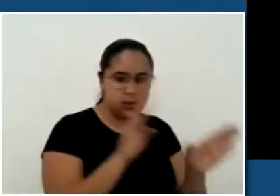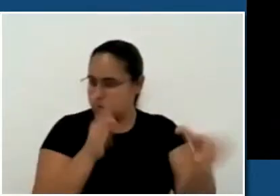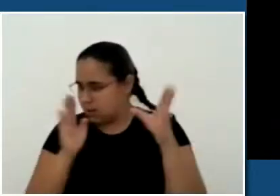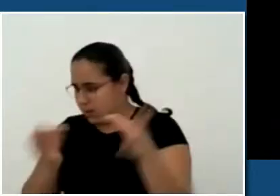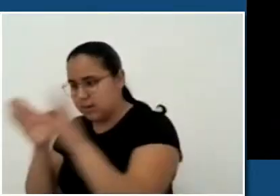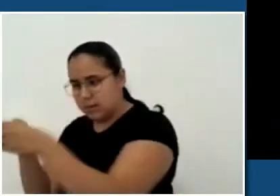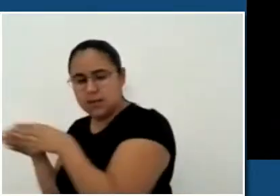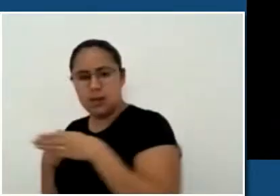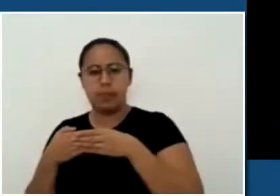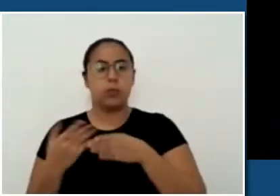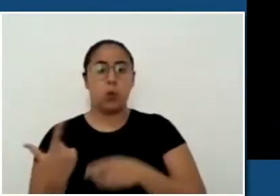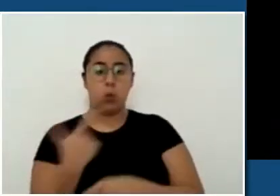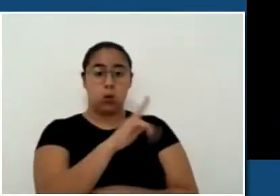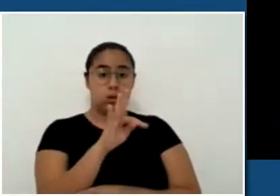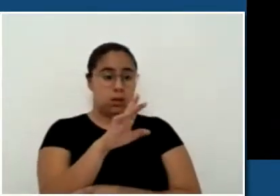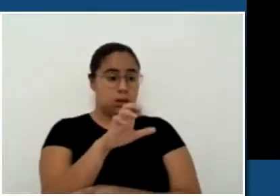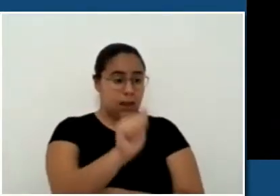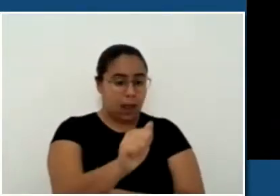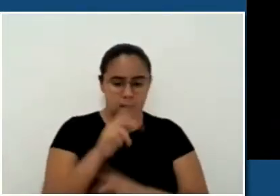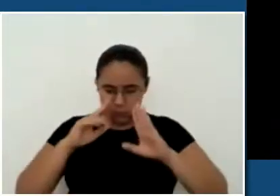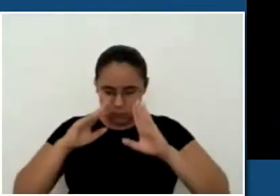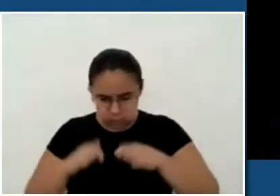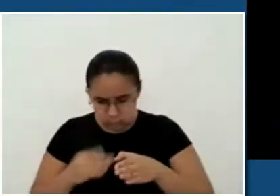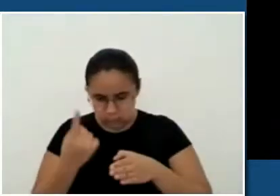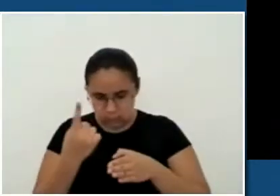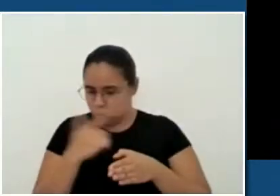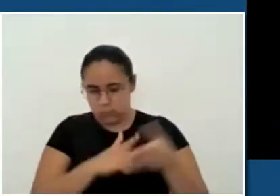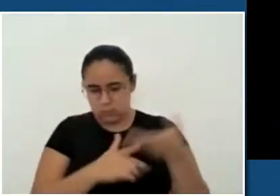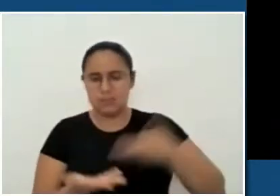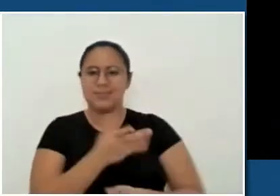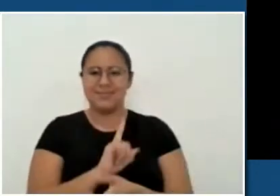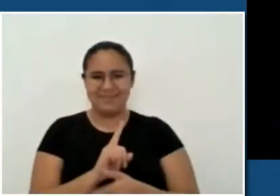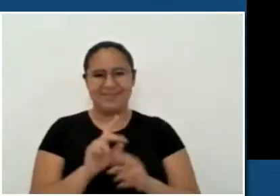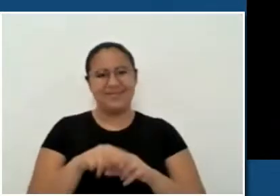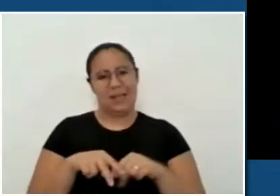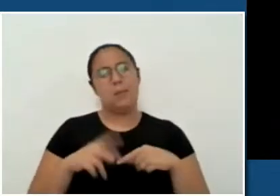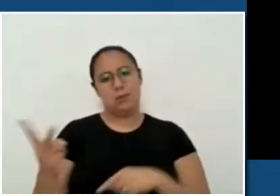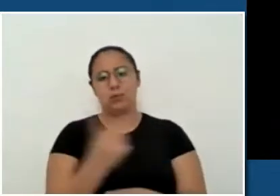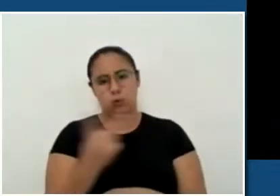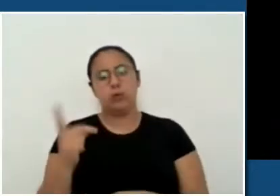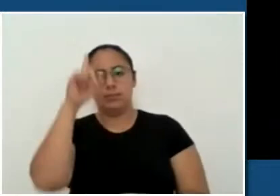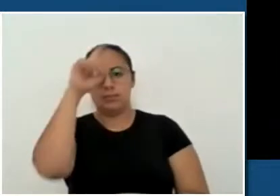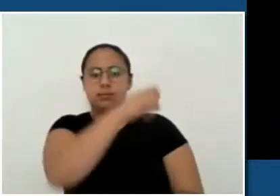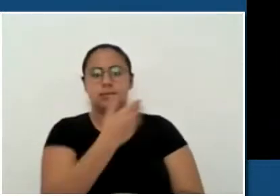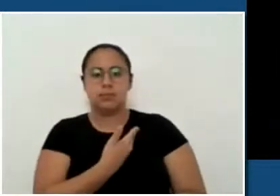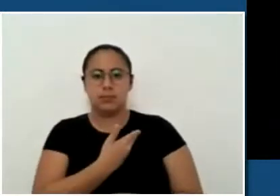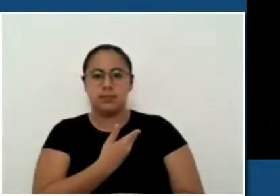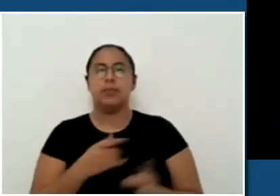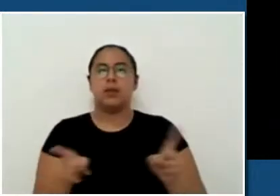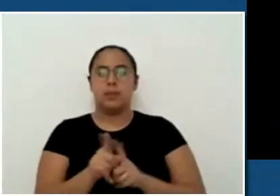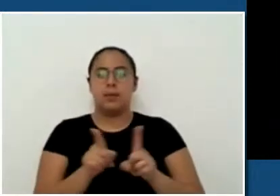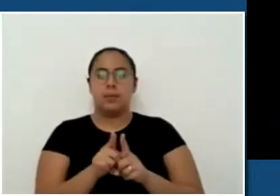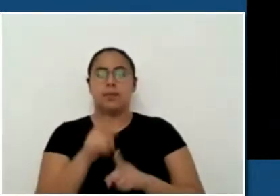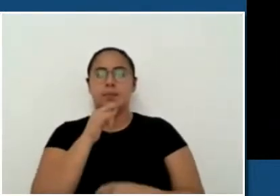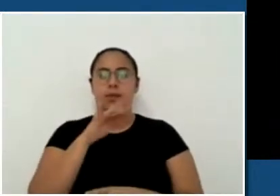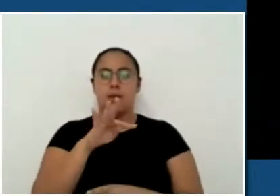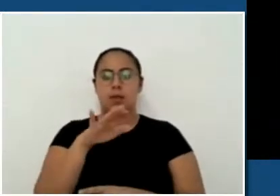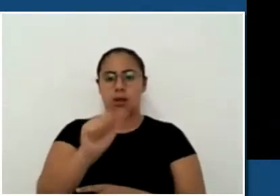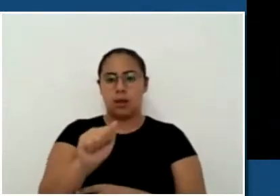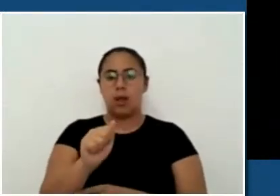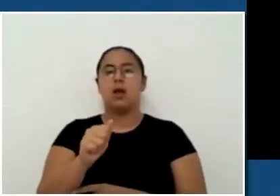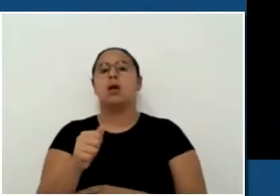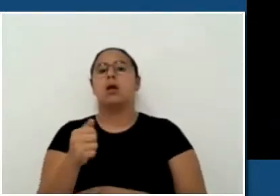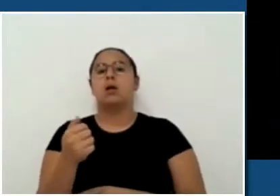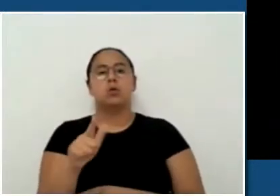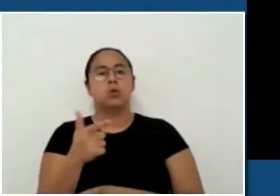Enquanto o TDAH é impulsivo, aqui ele tem um déficit de comunicação, não usa regulação social e não associa testes